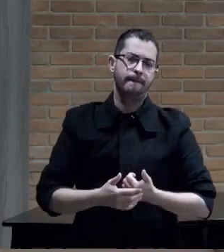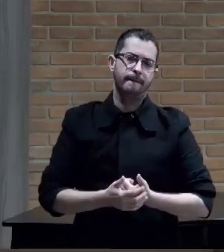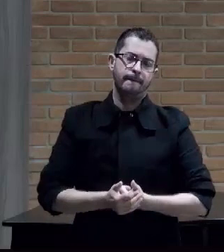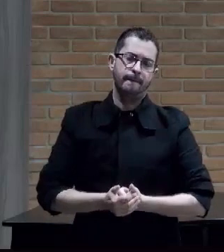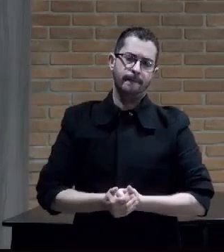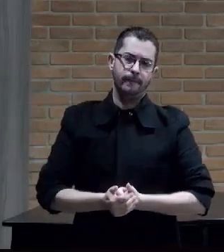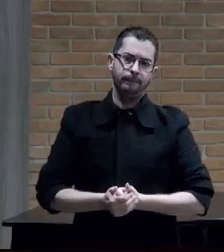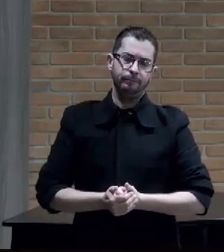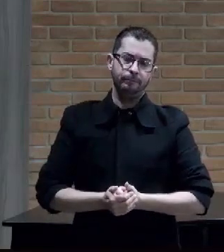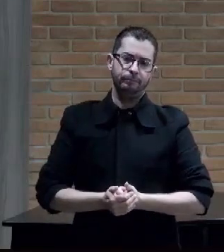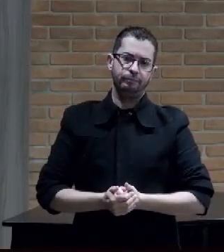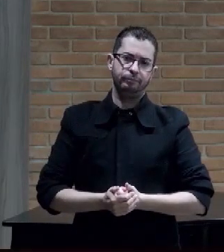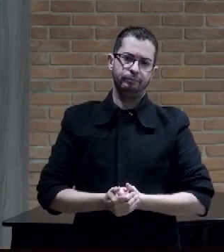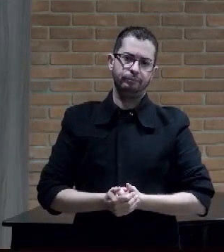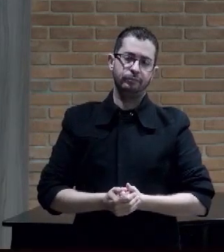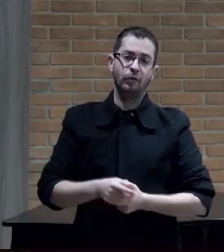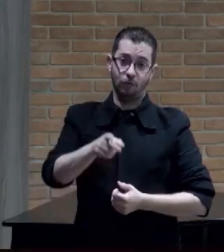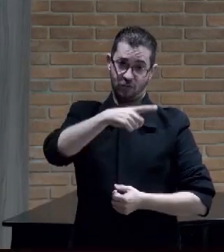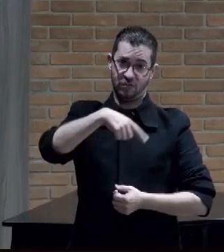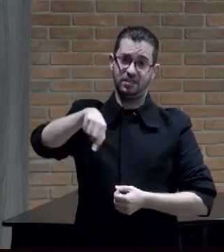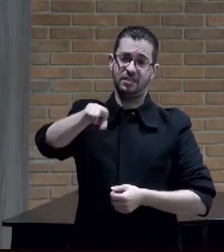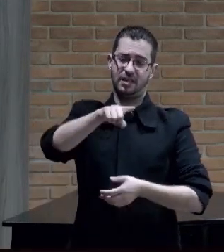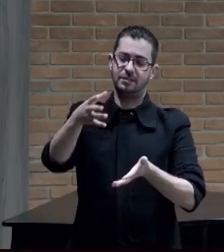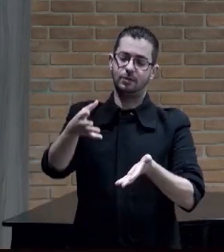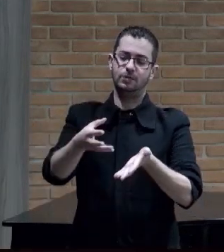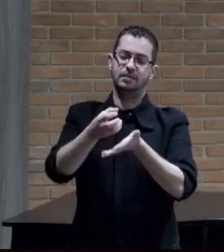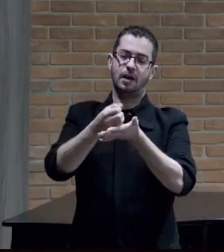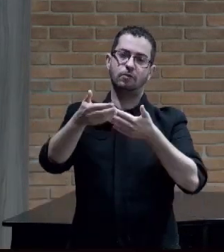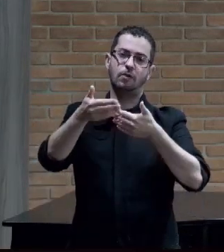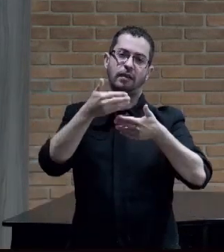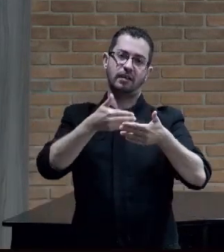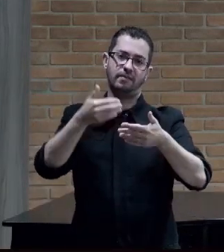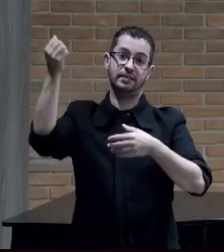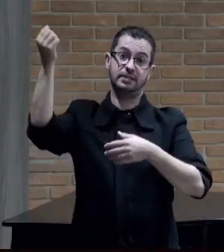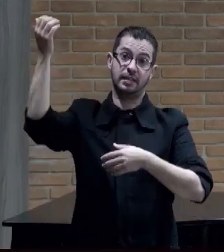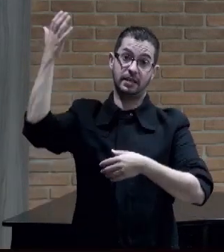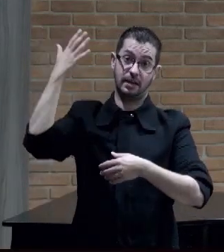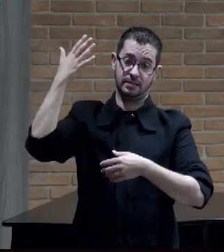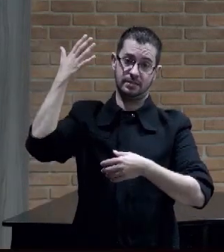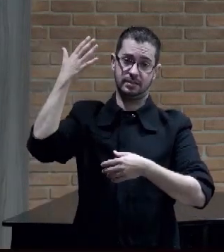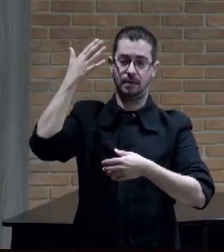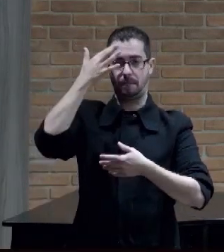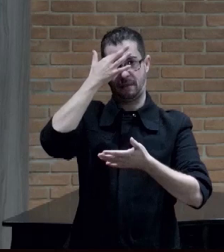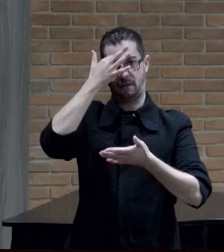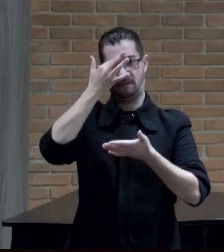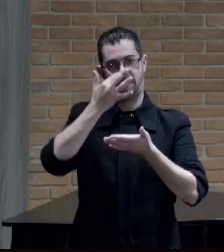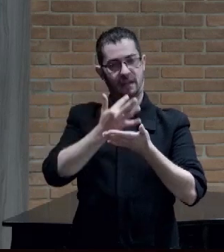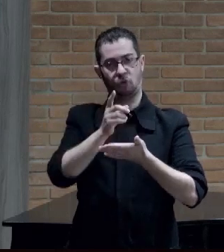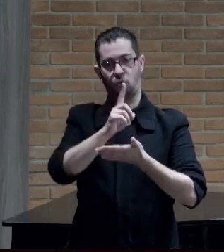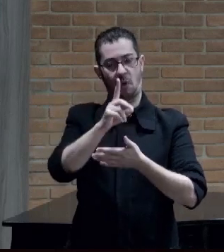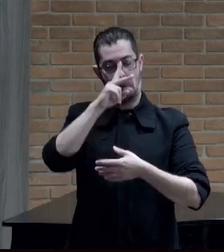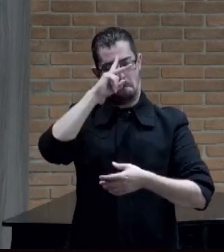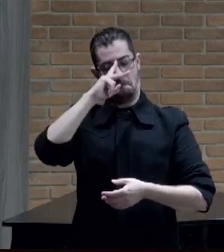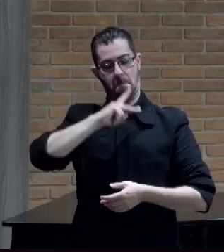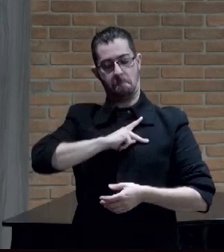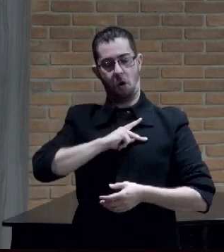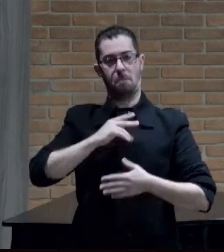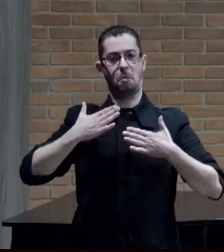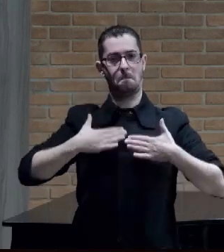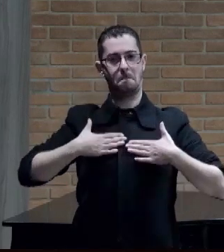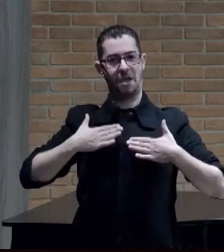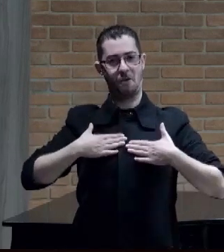Vocês são salvos pela graça, por meio da fé. Isso não vem de vocês, é uma dádiva de